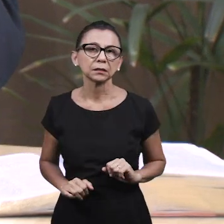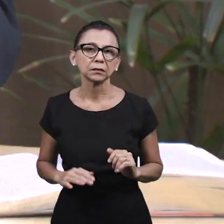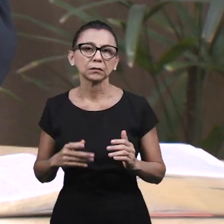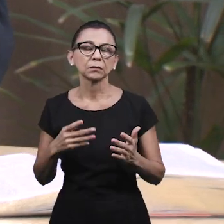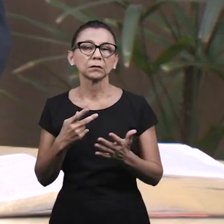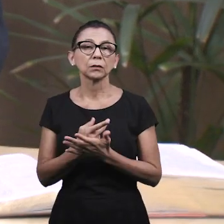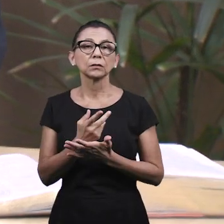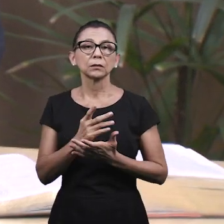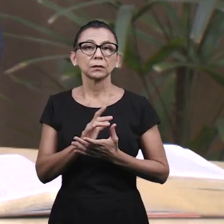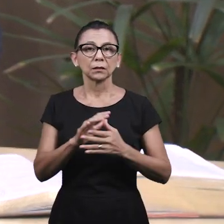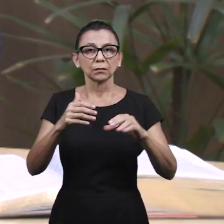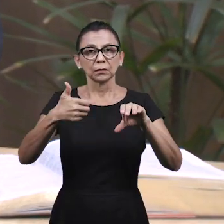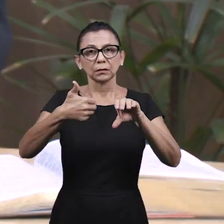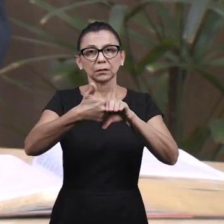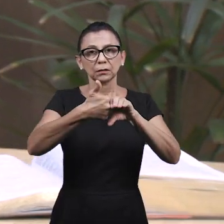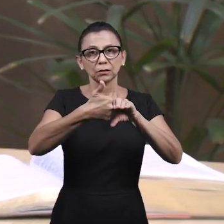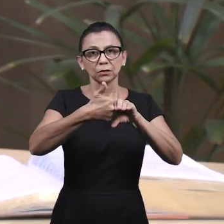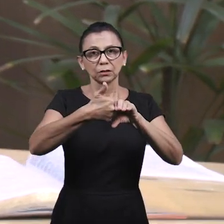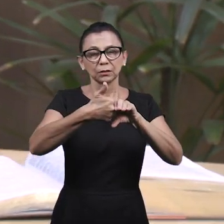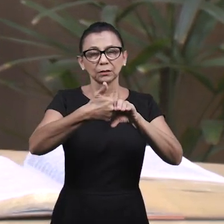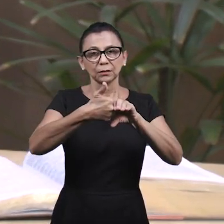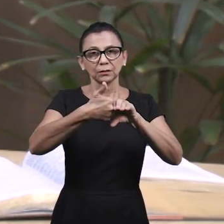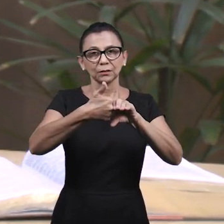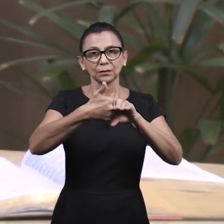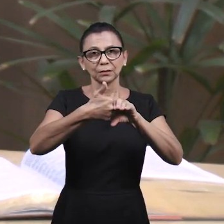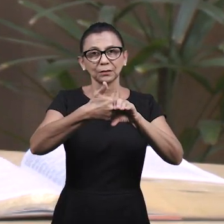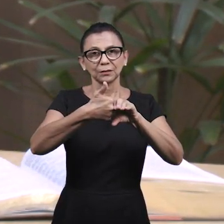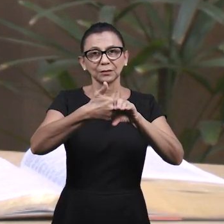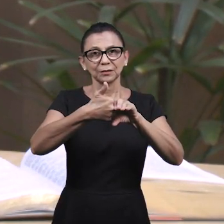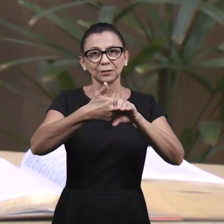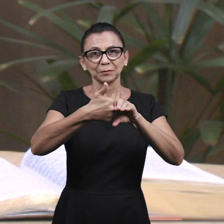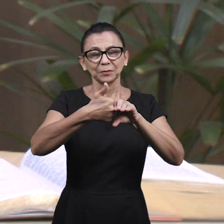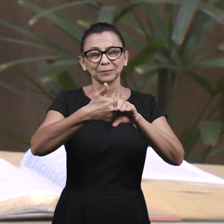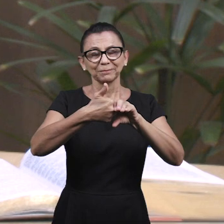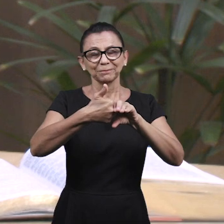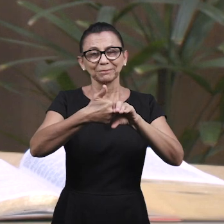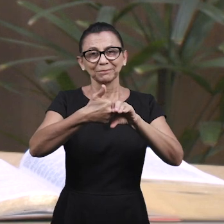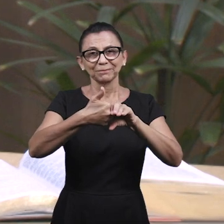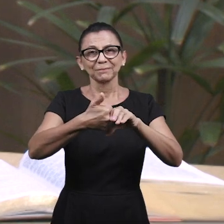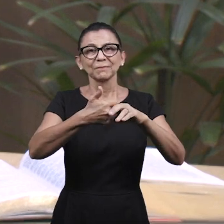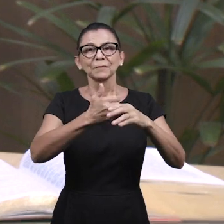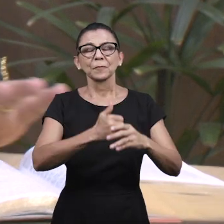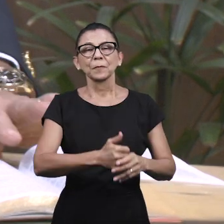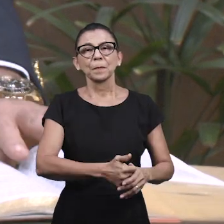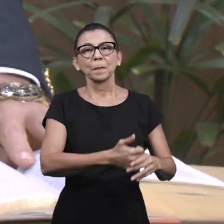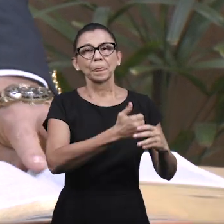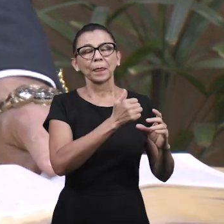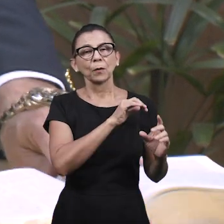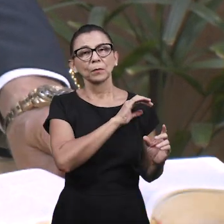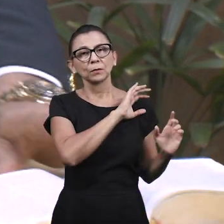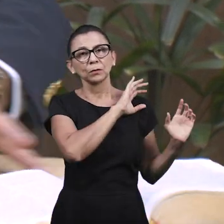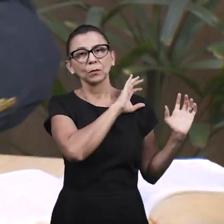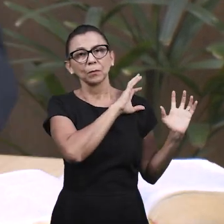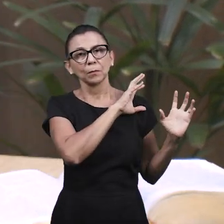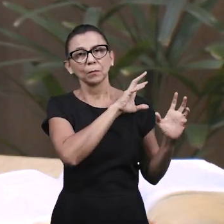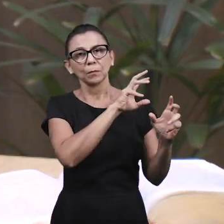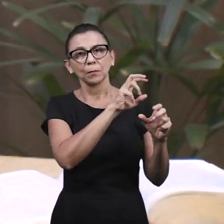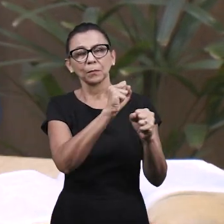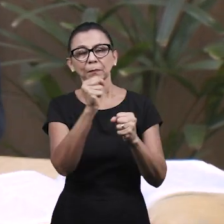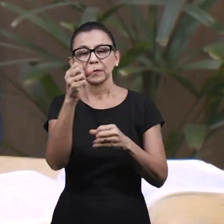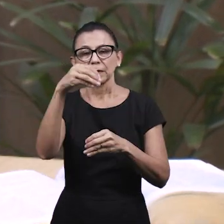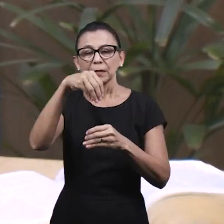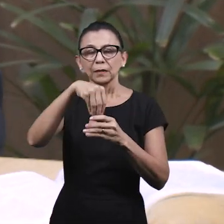cristianismo e homenageou os vultos do cristianismo, entendeu? Aí surgiram os ídolos.